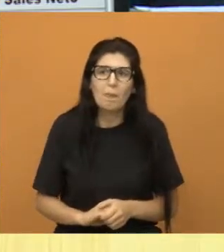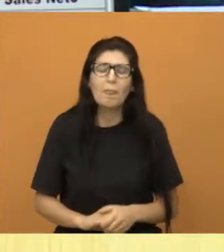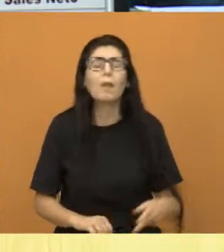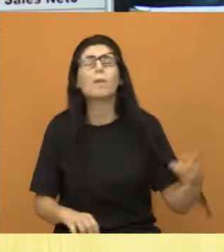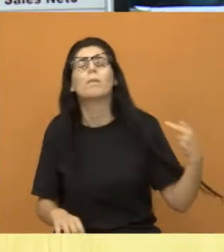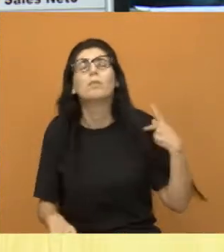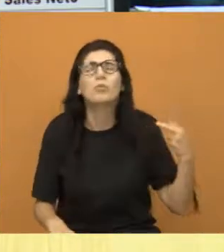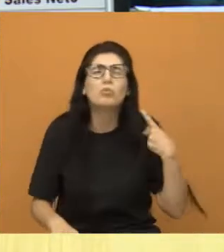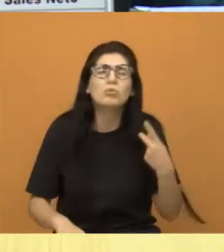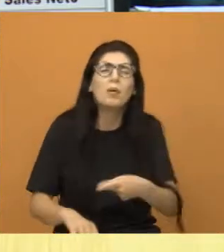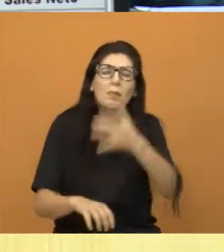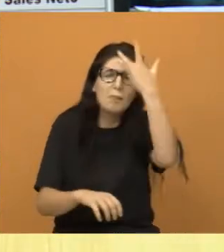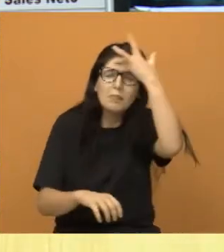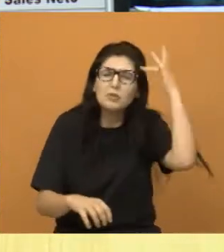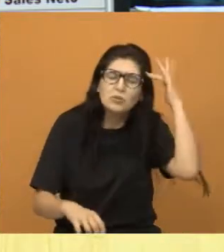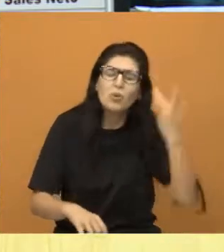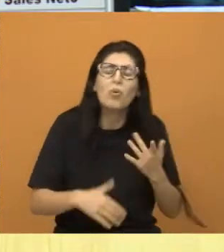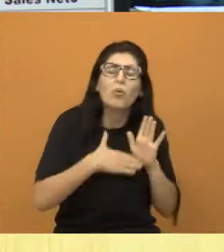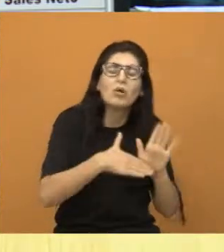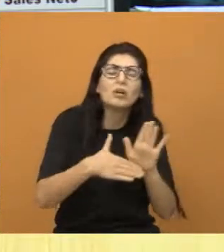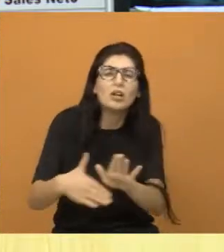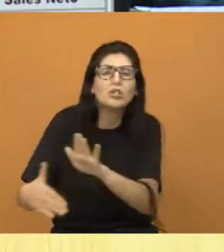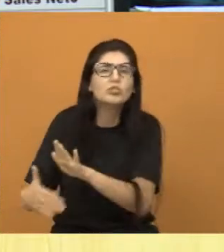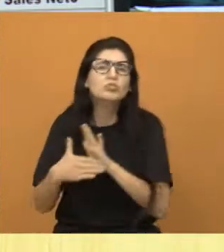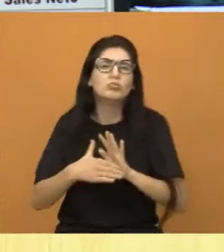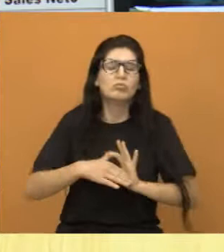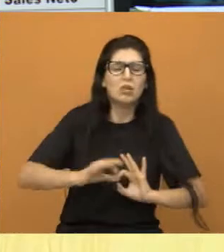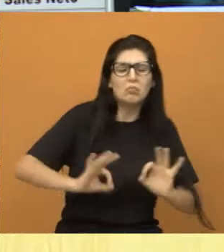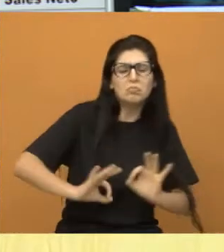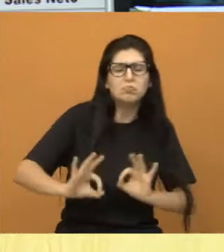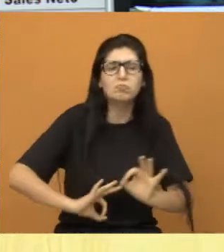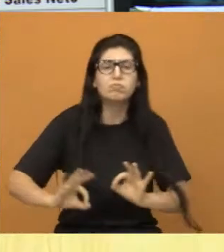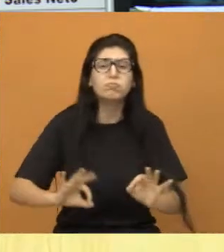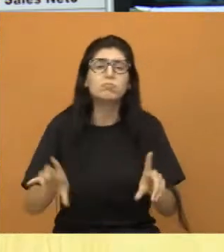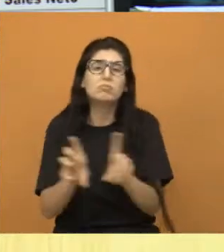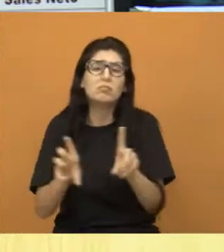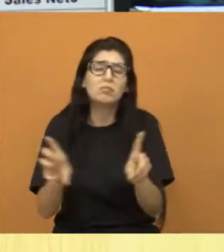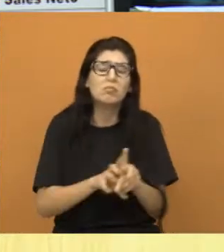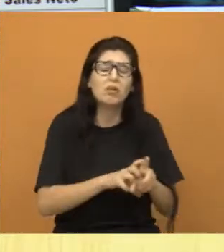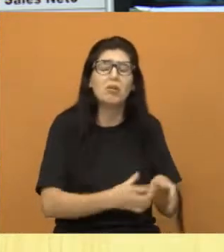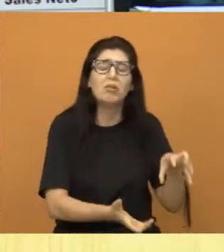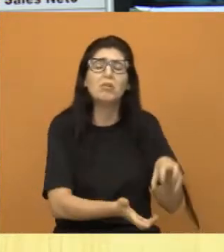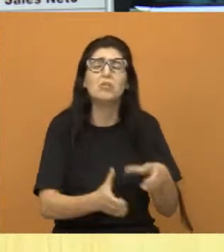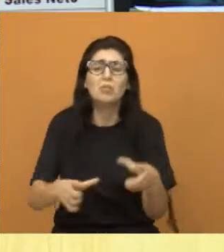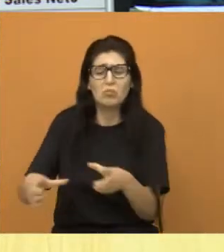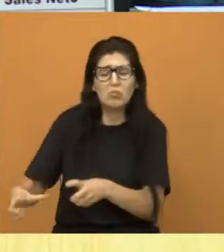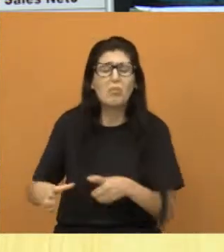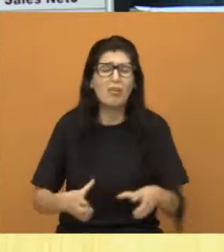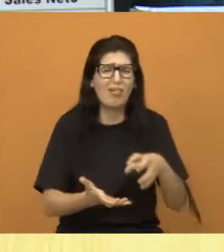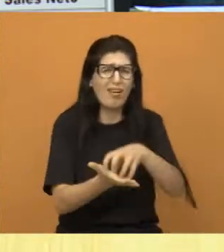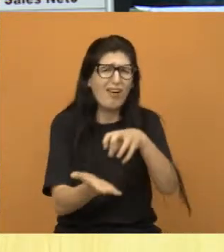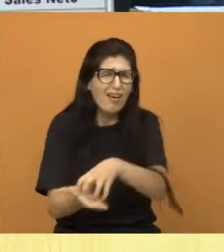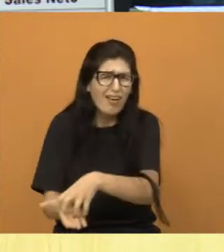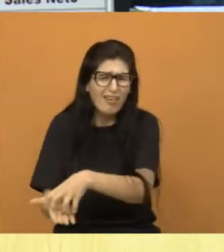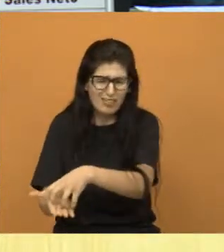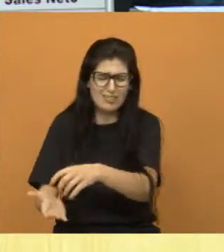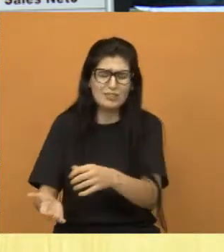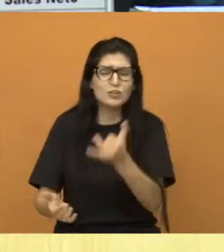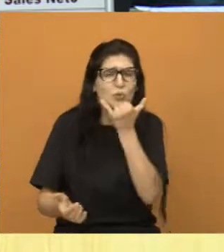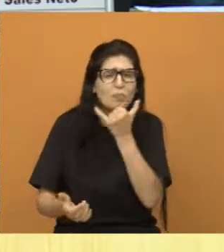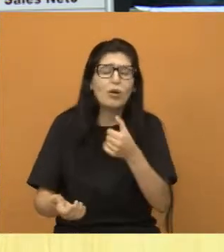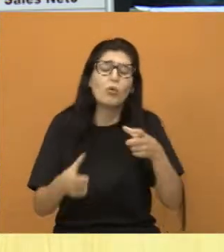que é quem auxilia também na regularização também das áreas que ainda não estão regularizadas